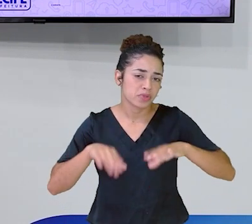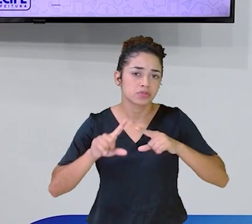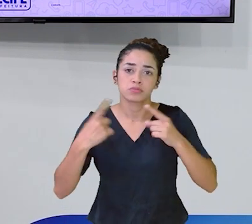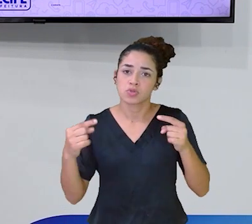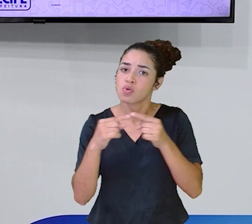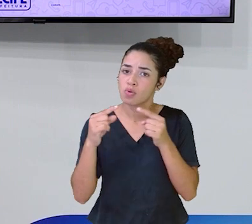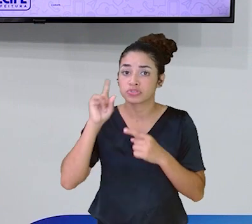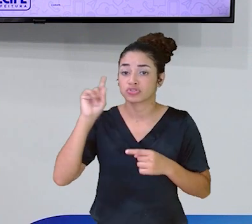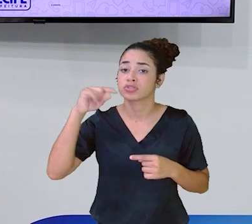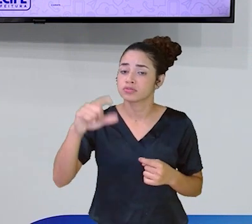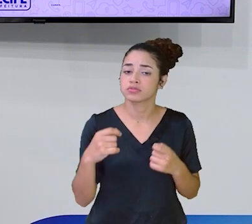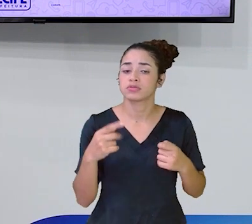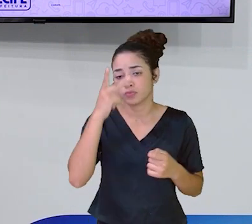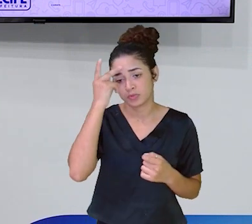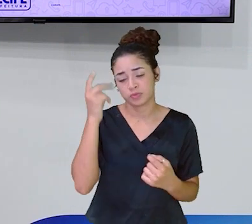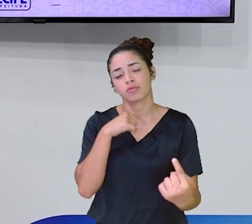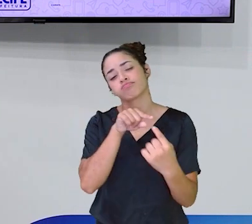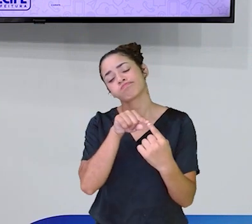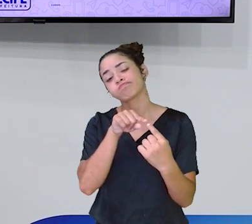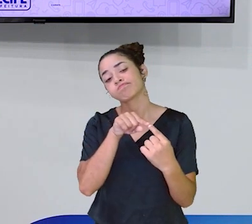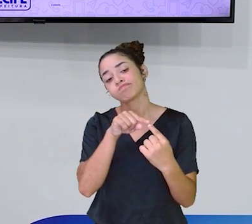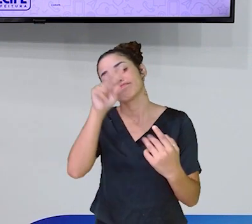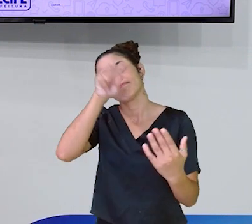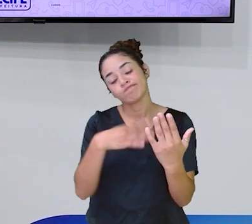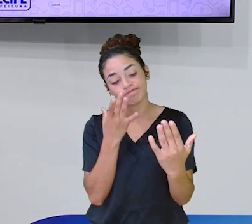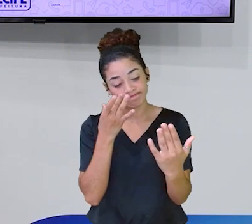a identificação do leitor com